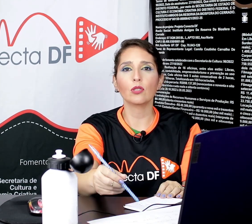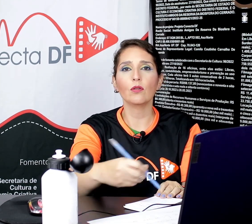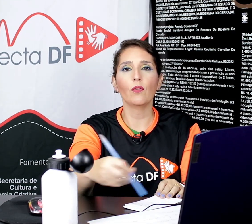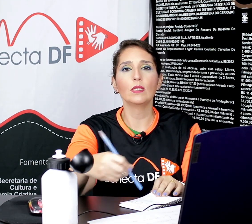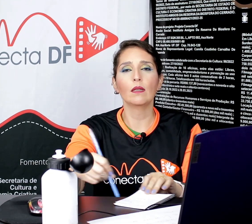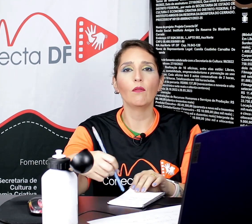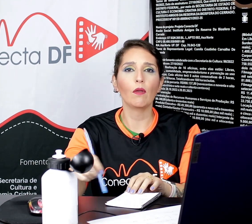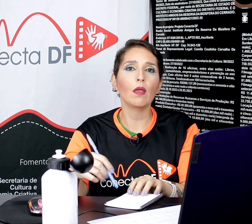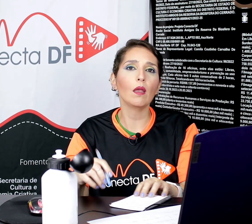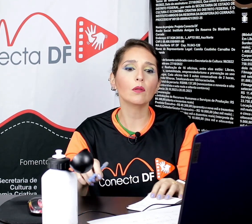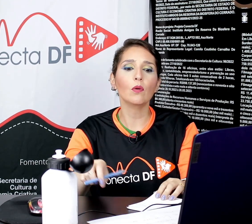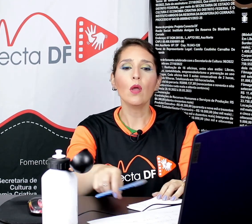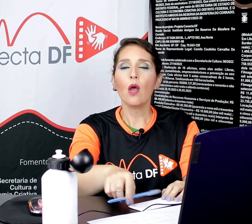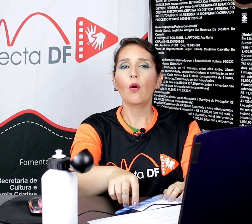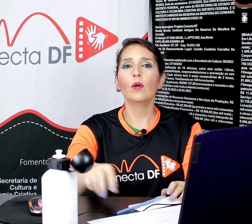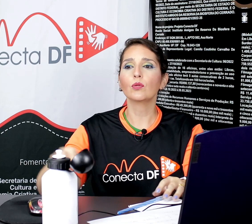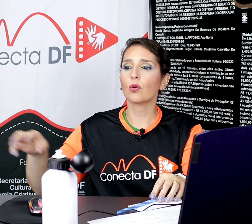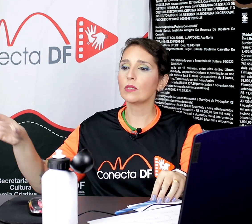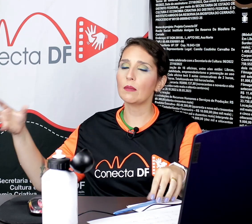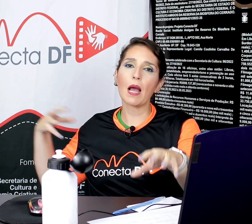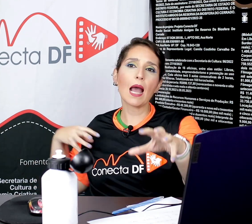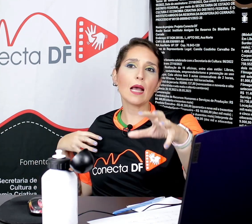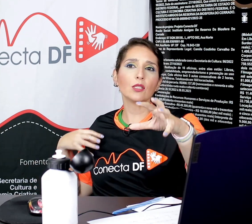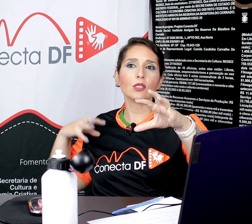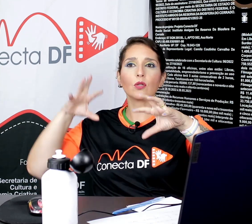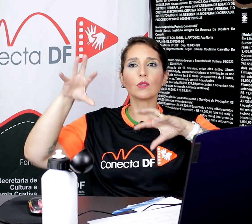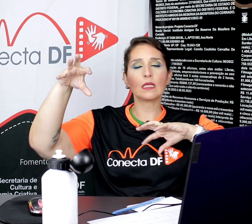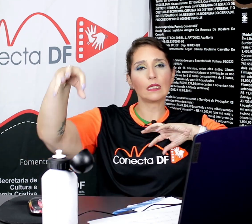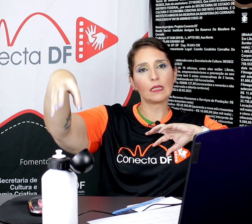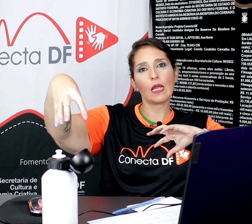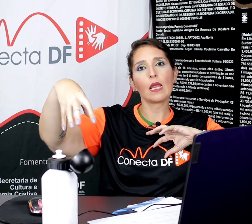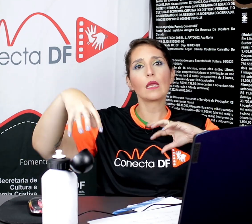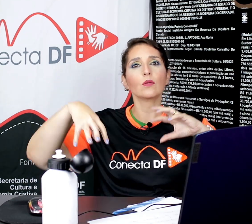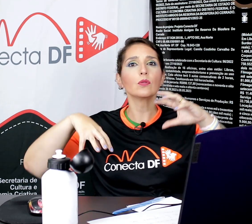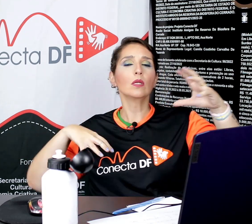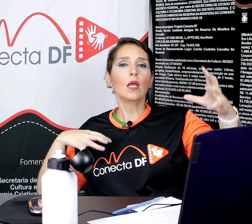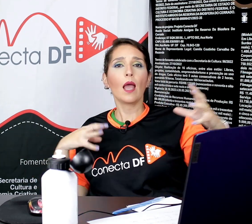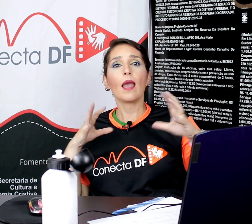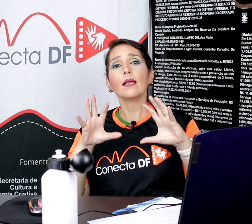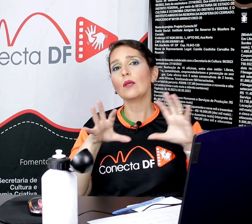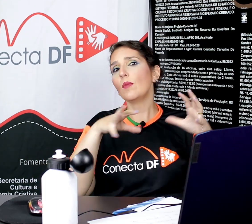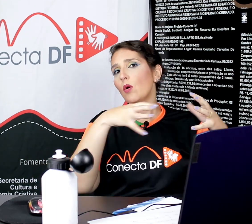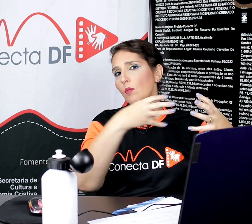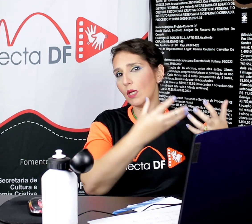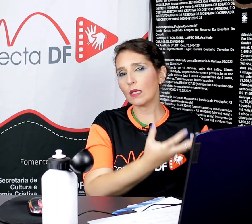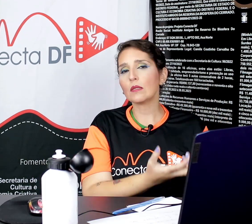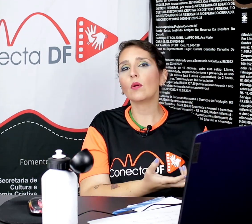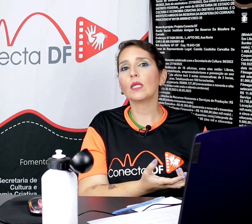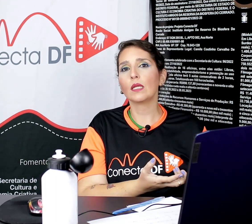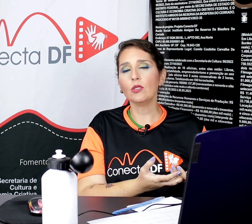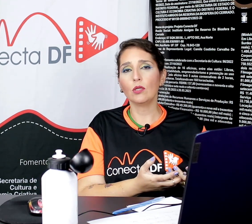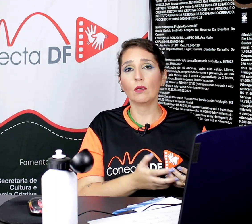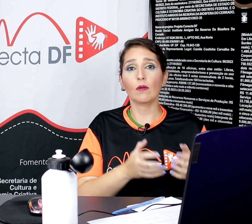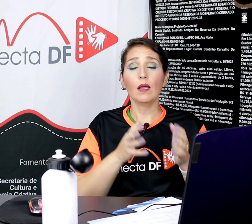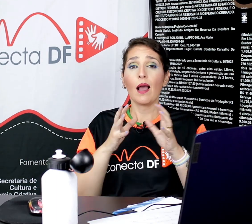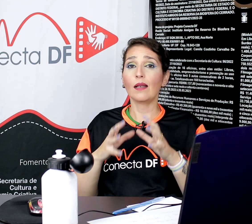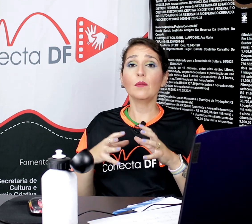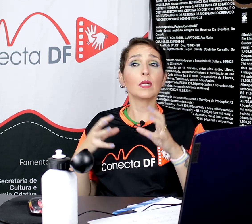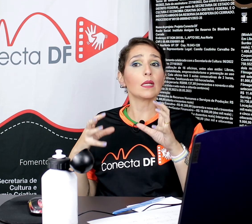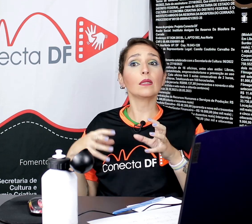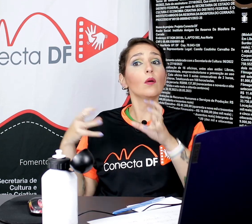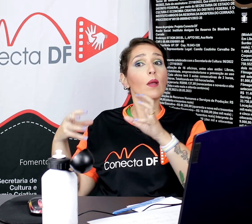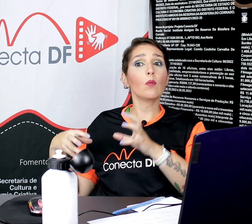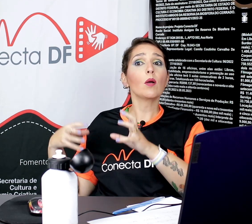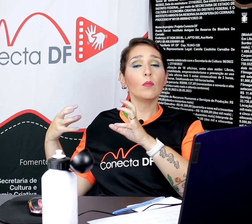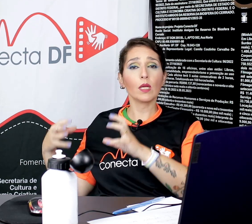caderno e a gente foi escrevendo, ou eu trouxe imagens, trouxe desenhos. Essa é uma comunicação alternativa. A